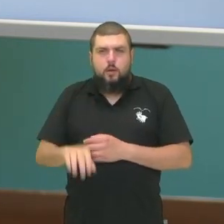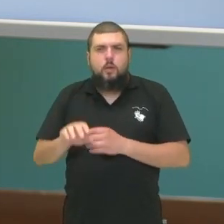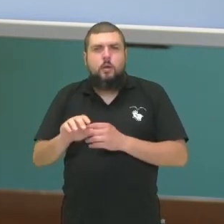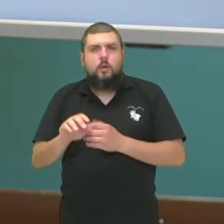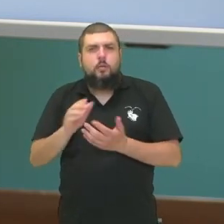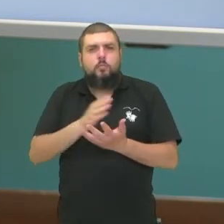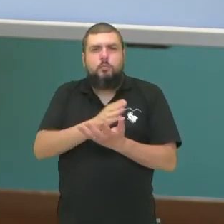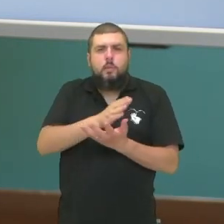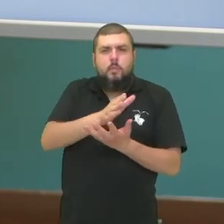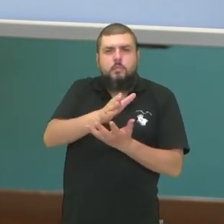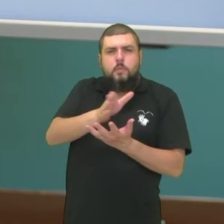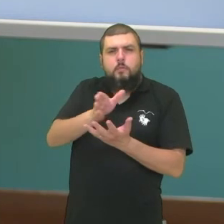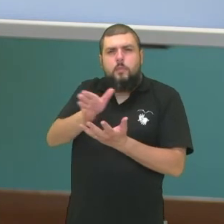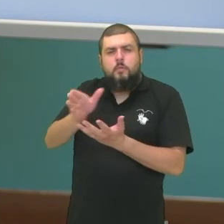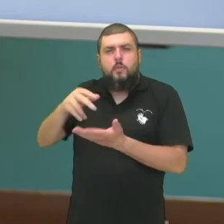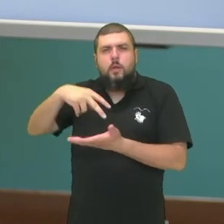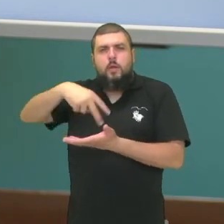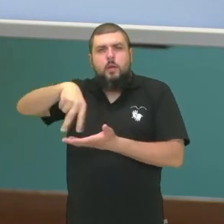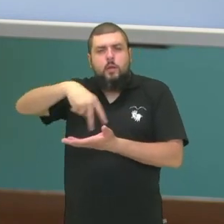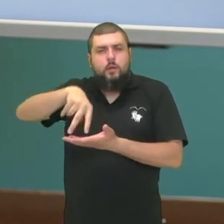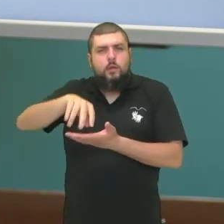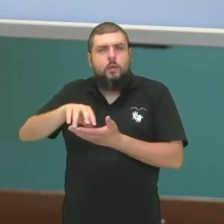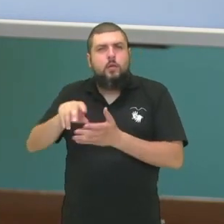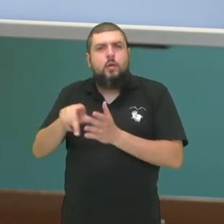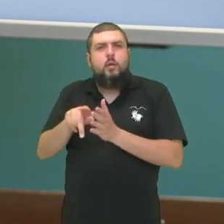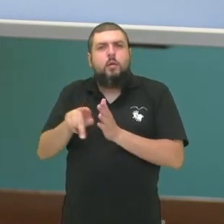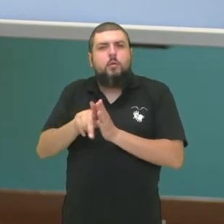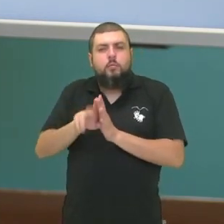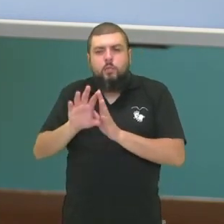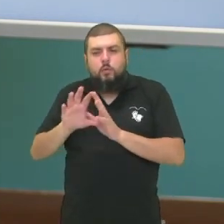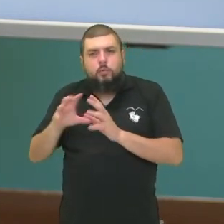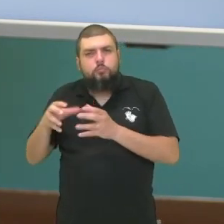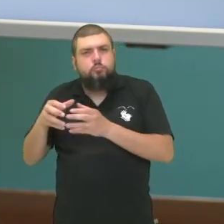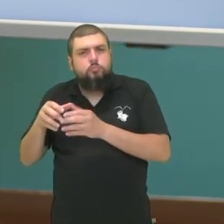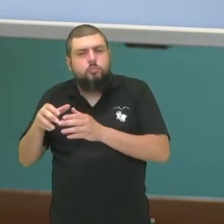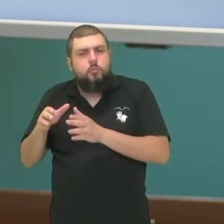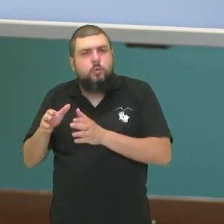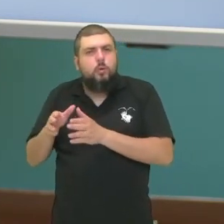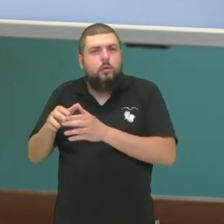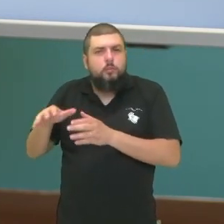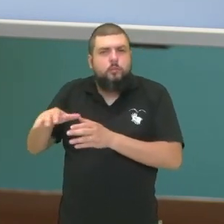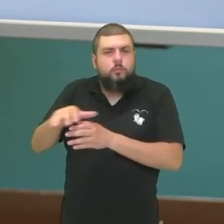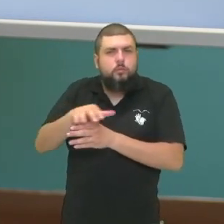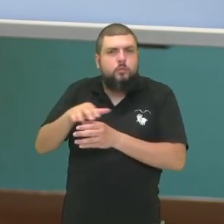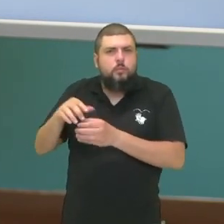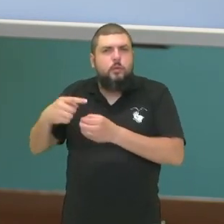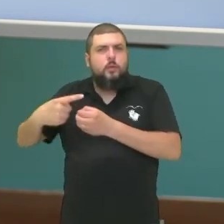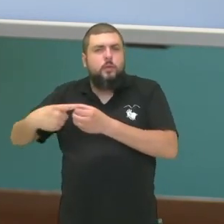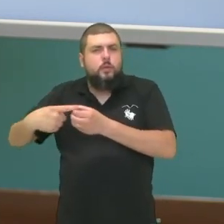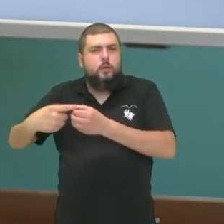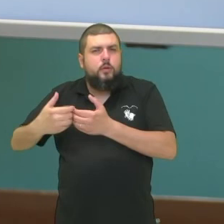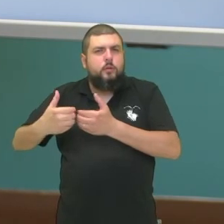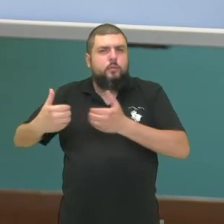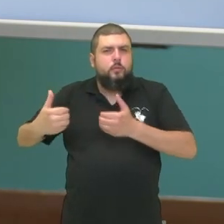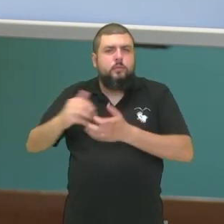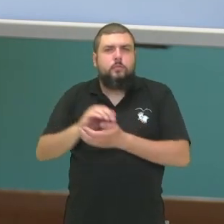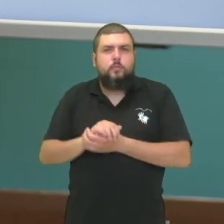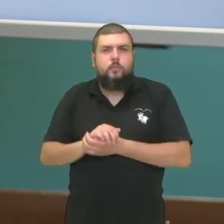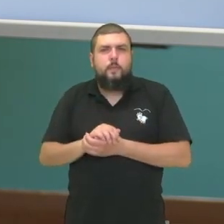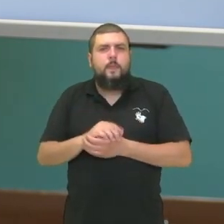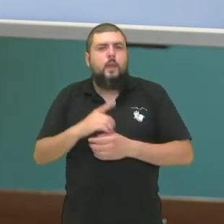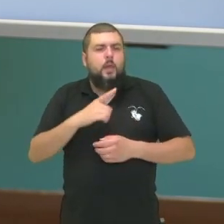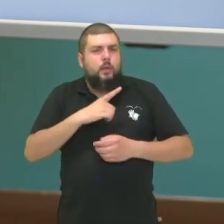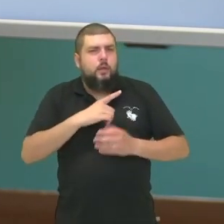centros urbanos. Esse movimento se estendeu para diversas outras manifestações artísticas, como a pintura, a poesia,